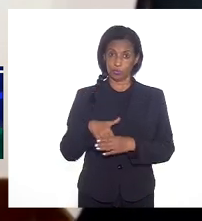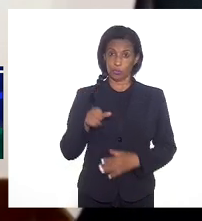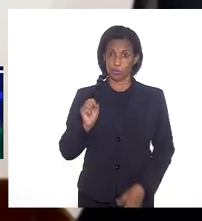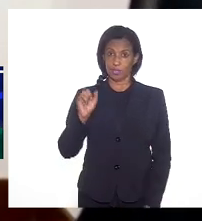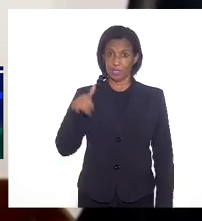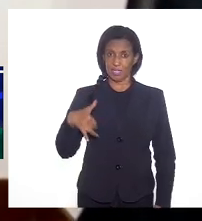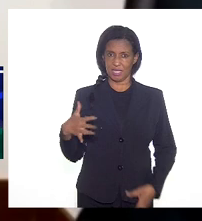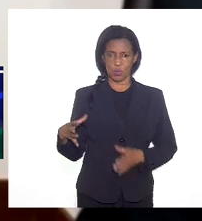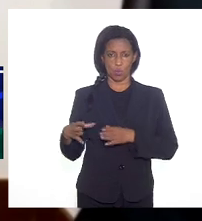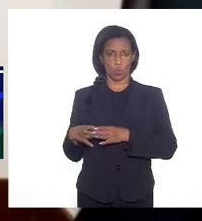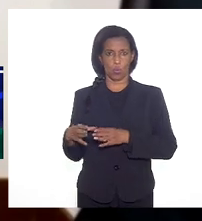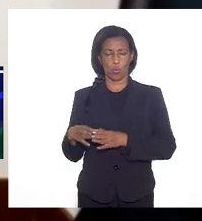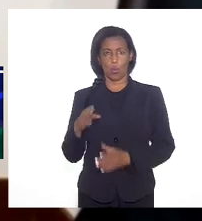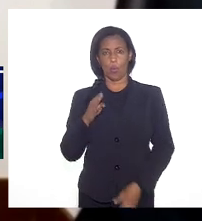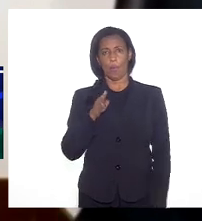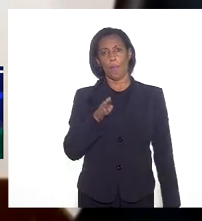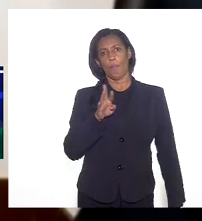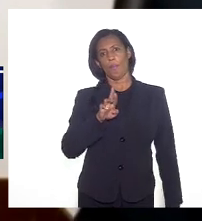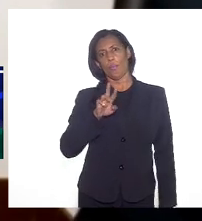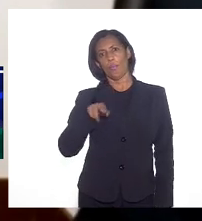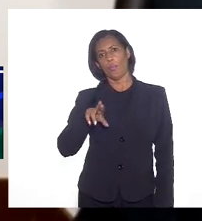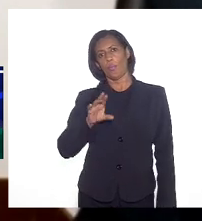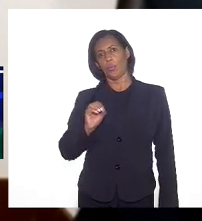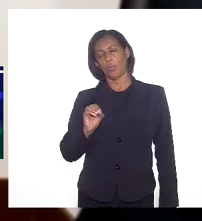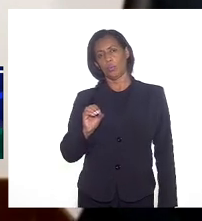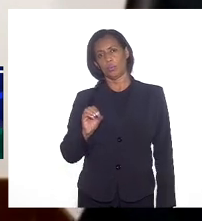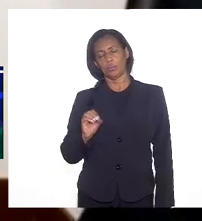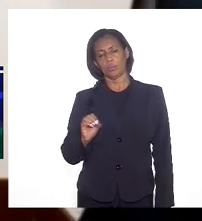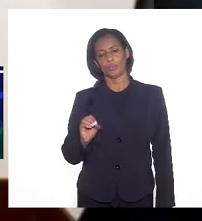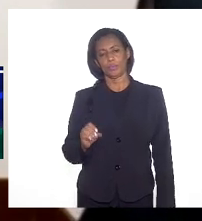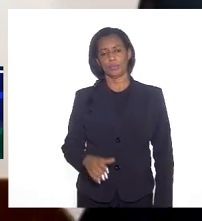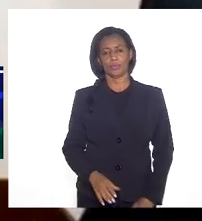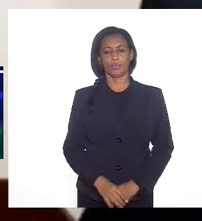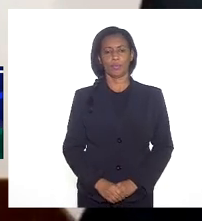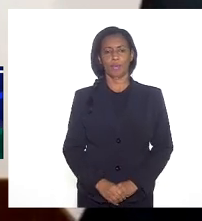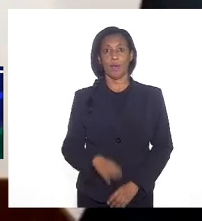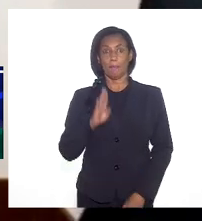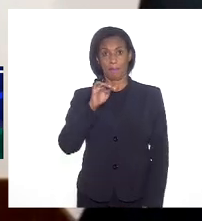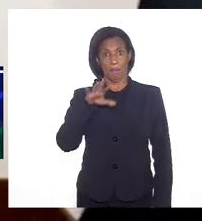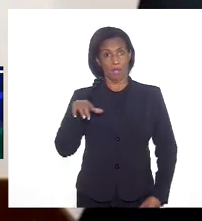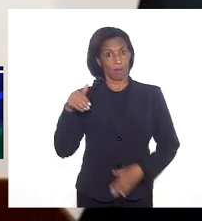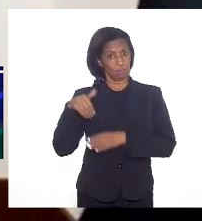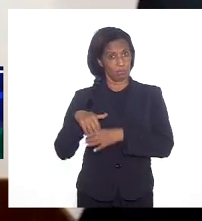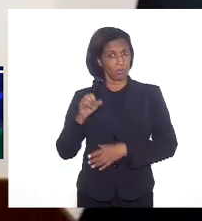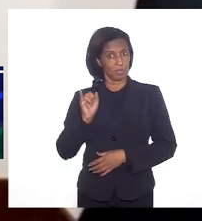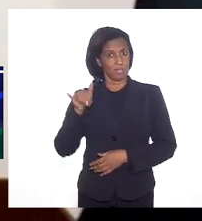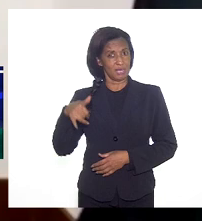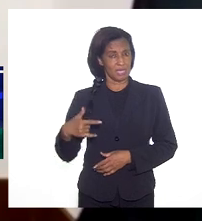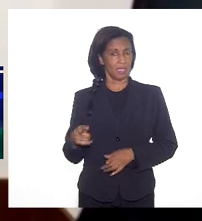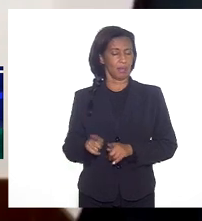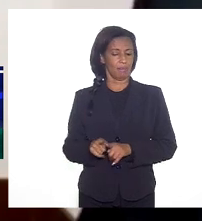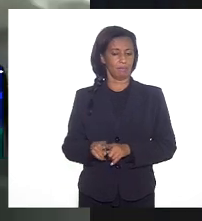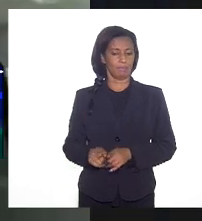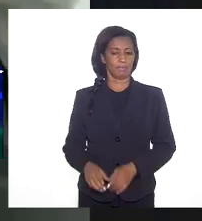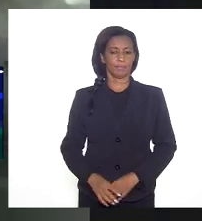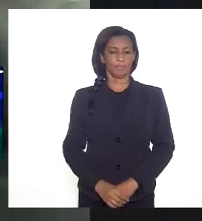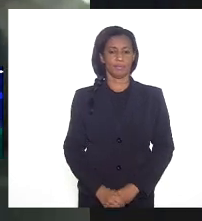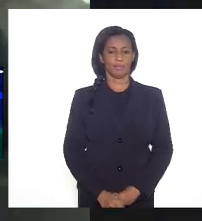deputado Bruno Dauaire Bebeto votou sim também no grupo estou sendo informado aqui